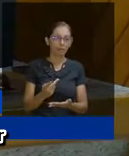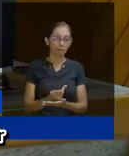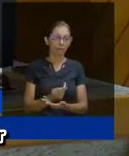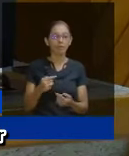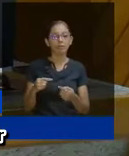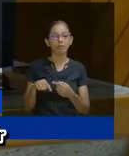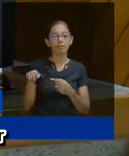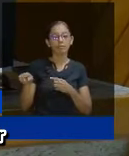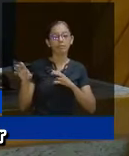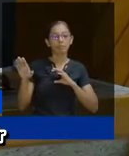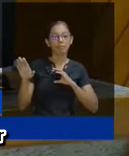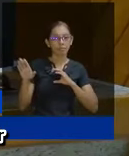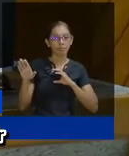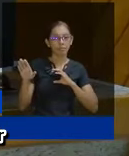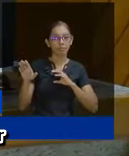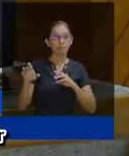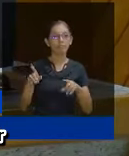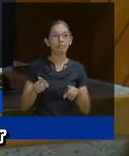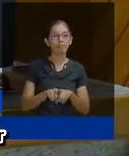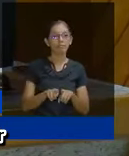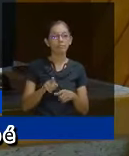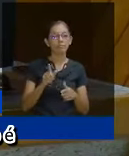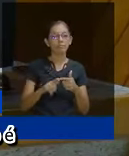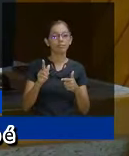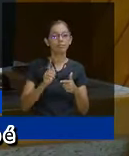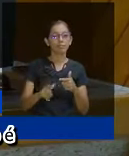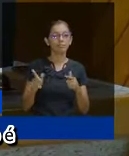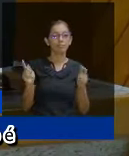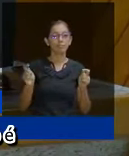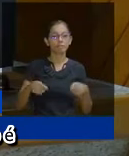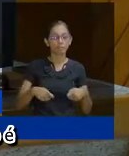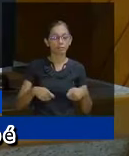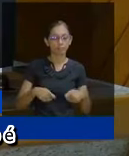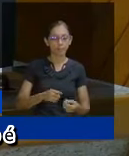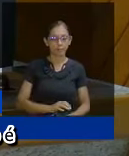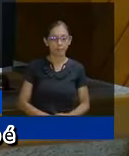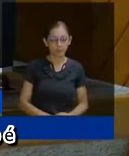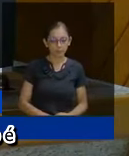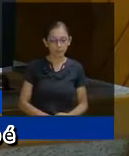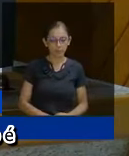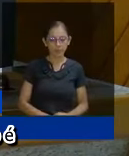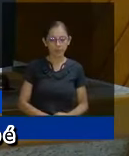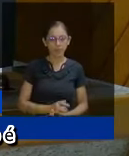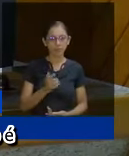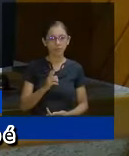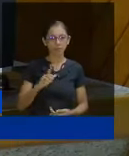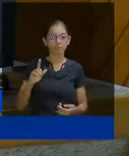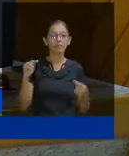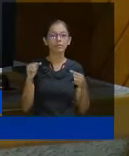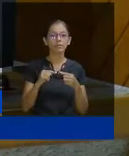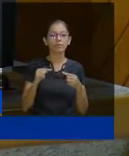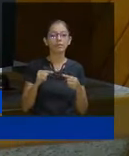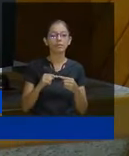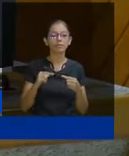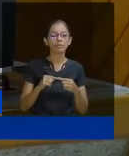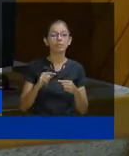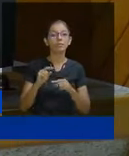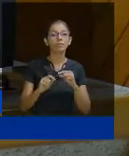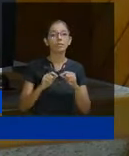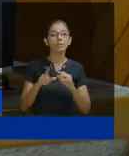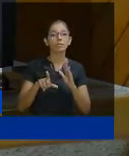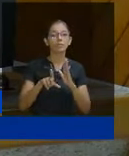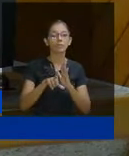e com prejuízo ao erário, a partir da nova lei, o outro elemento se faz necessário levar a